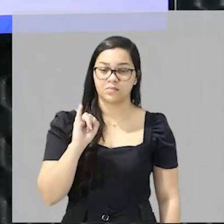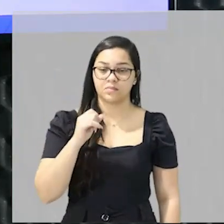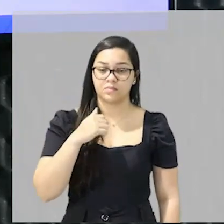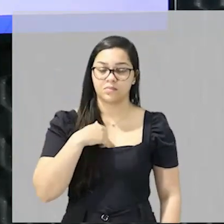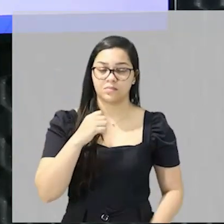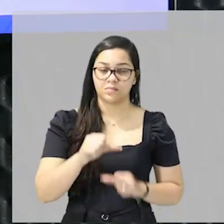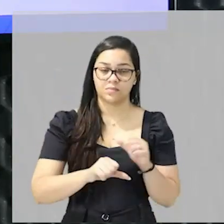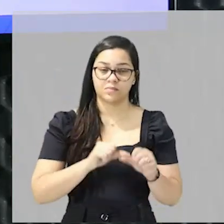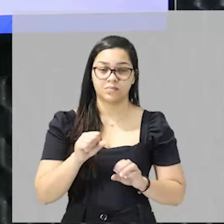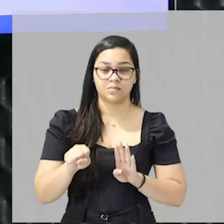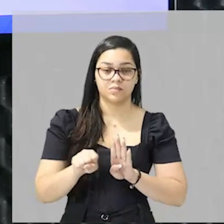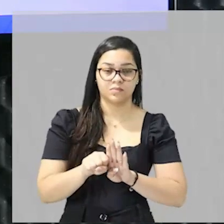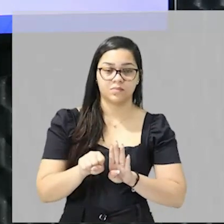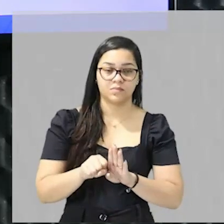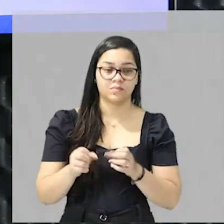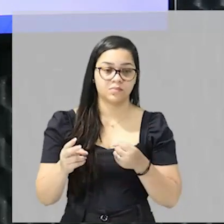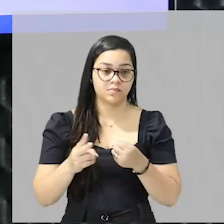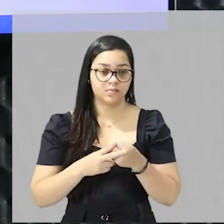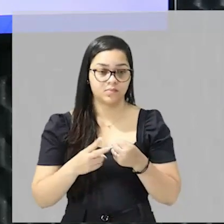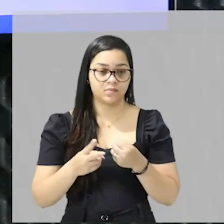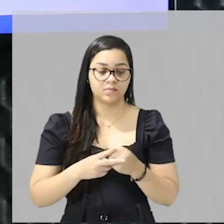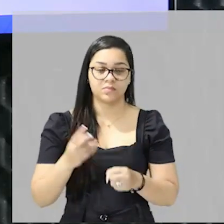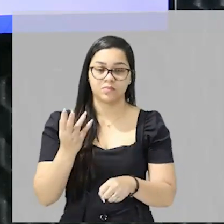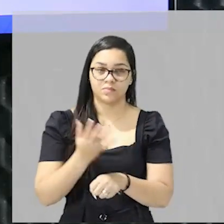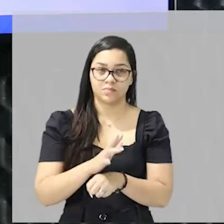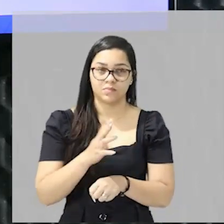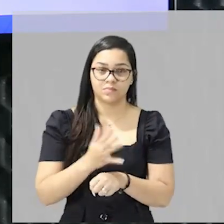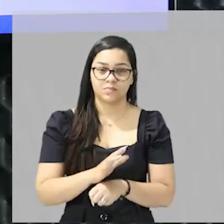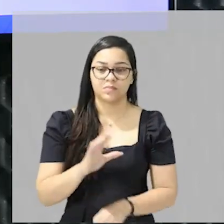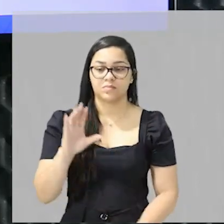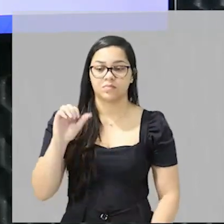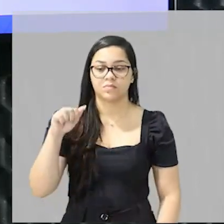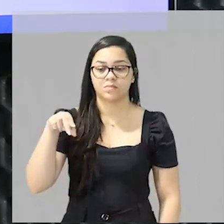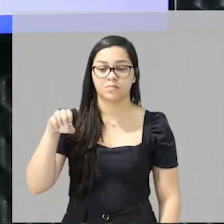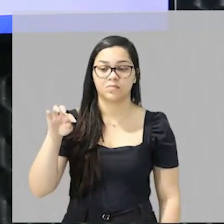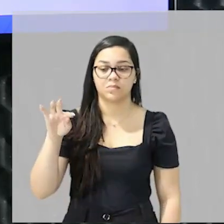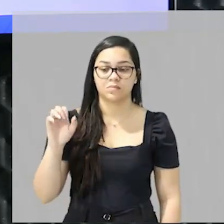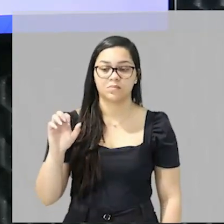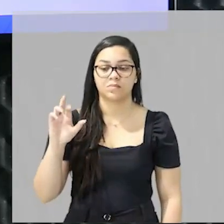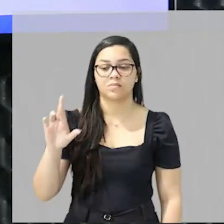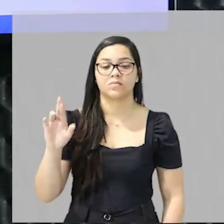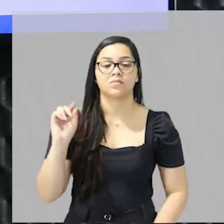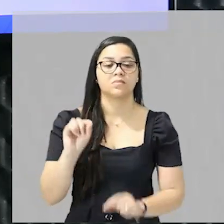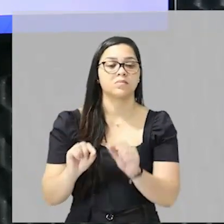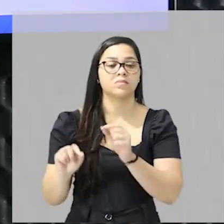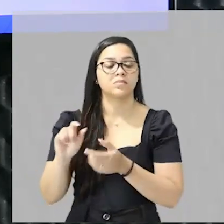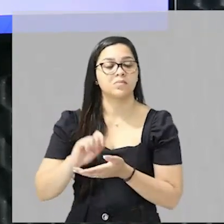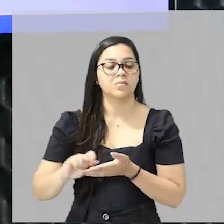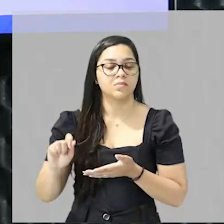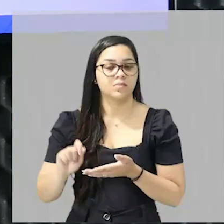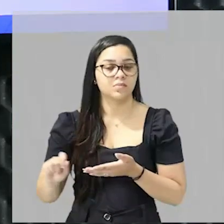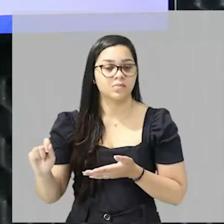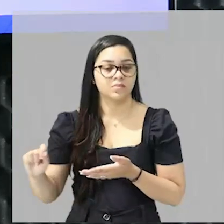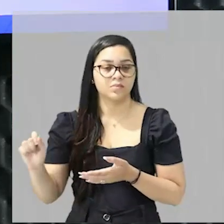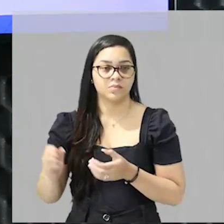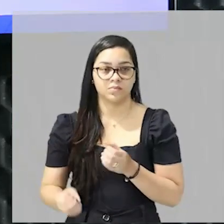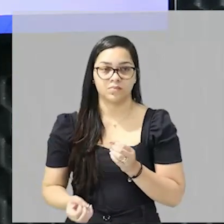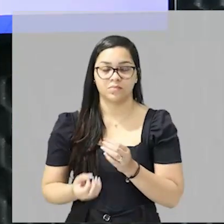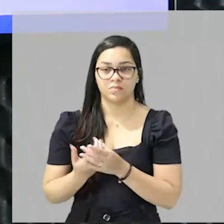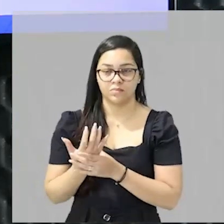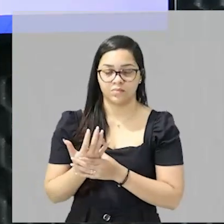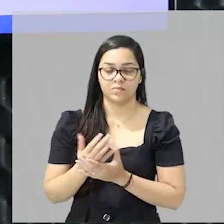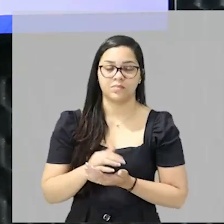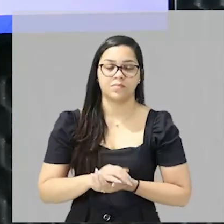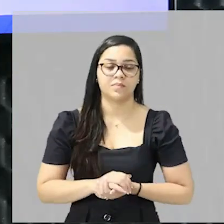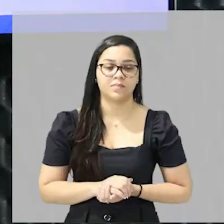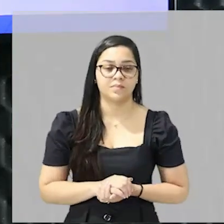substantivo caneta num verbo, numa ação. Canetar, ou seja, escrever, produzir. Tá? Então,